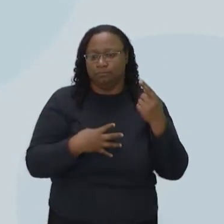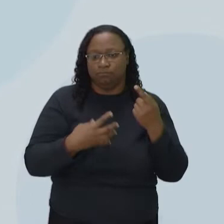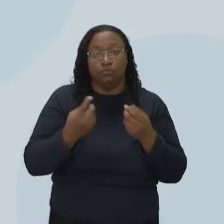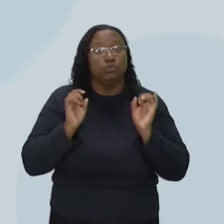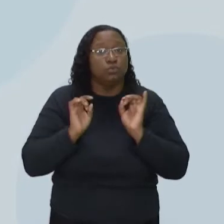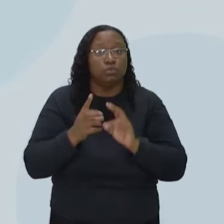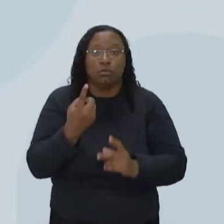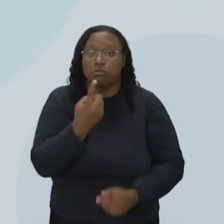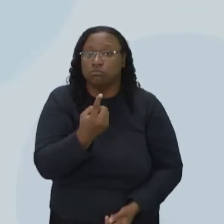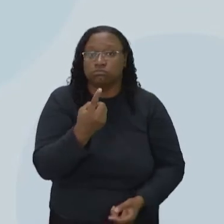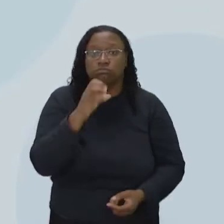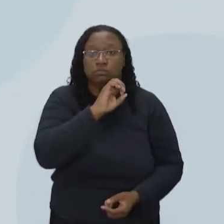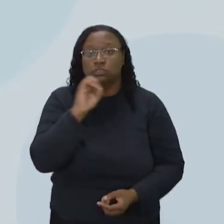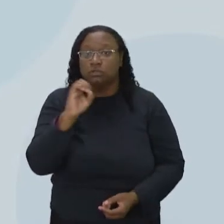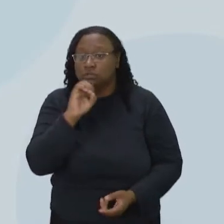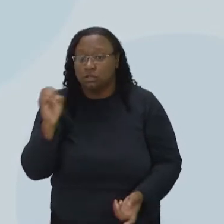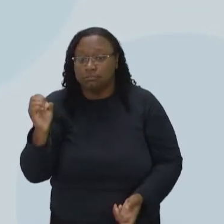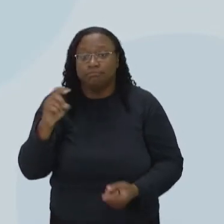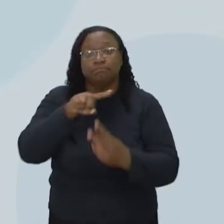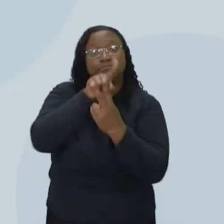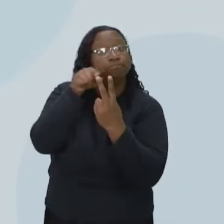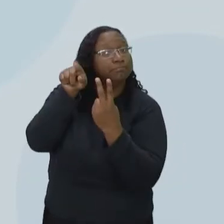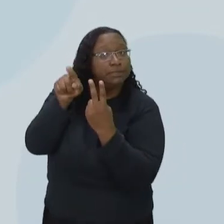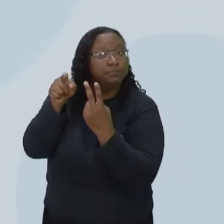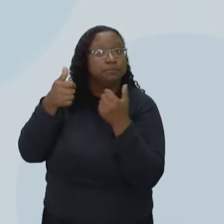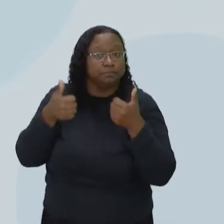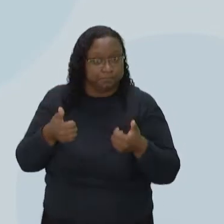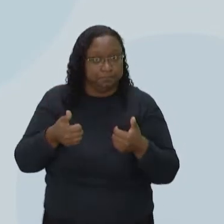100 π. 100 π.